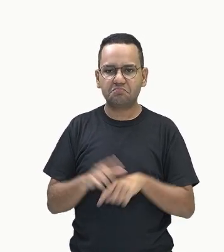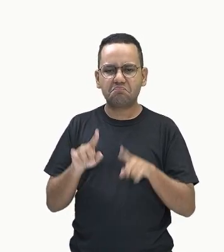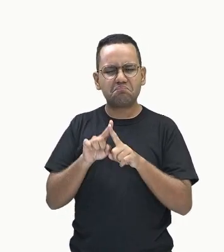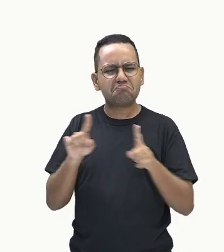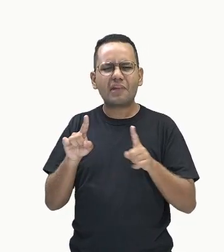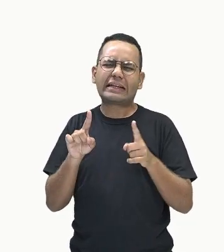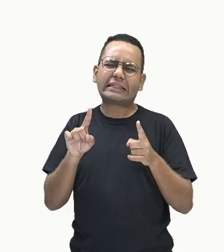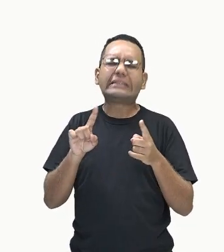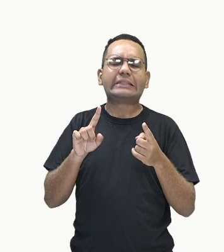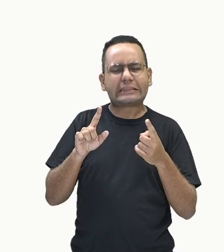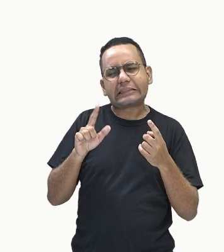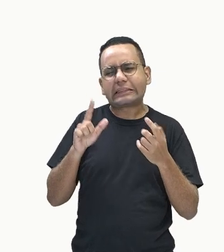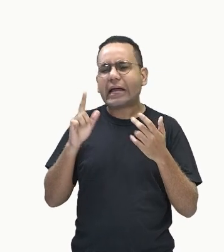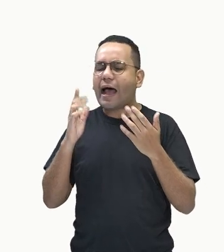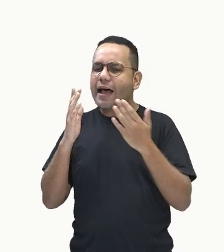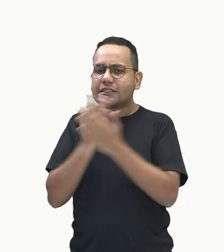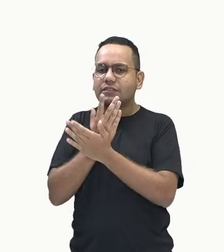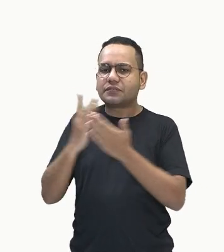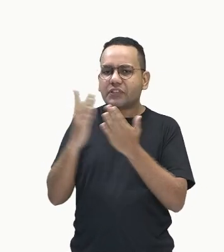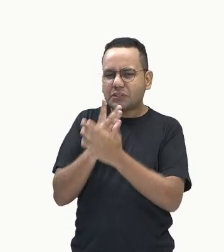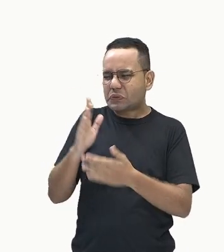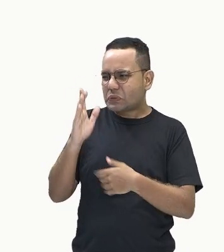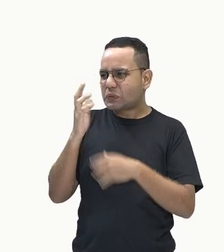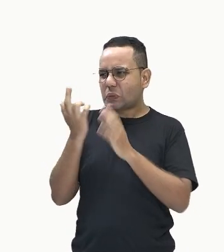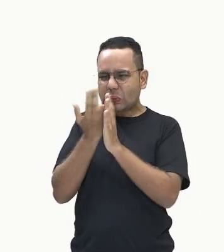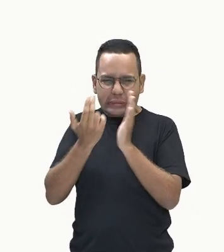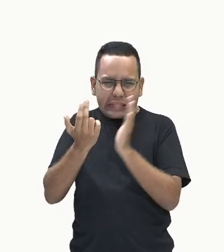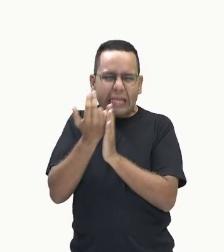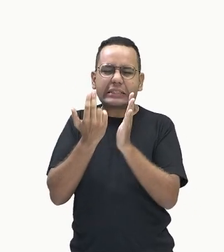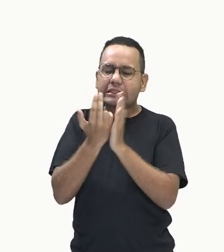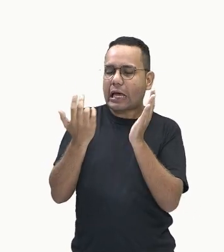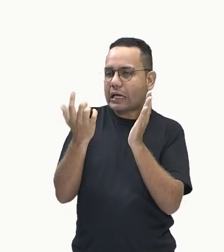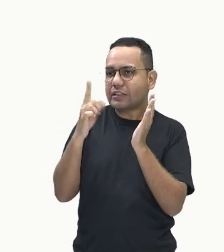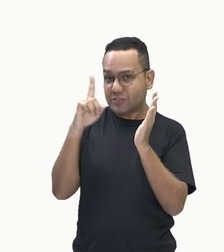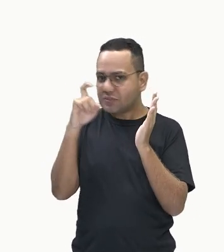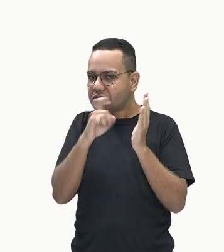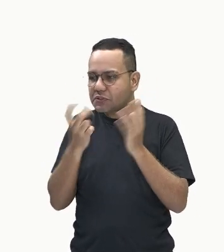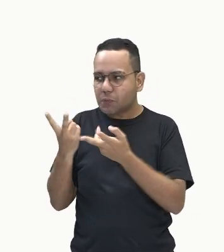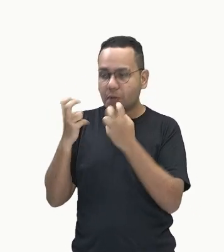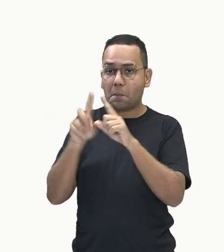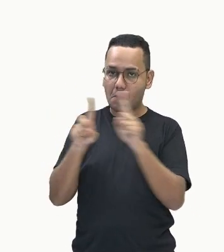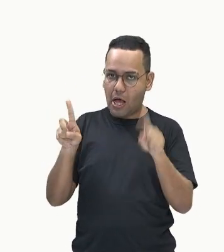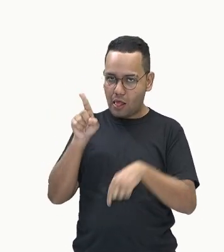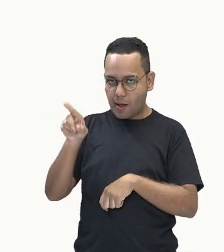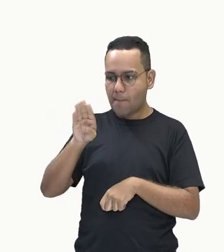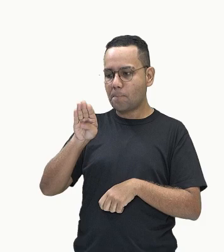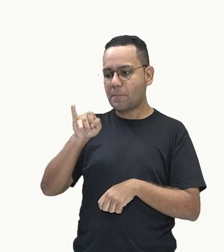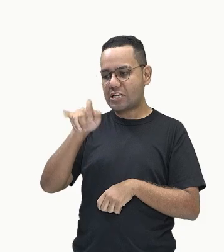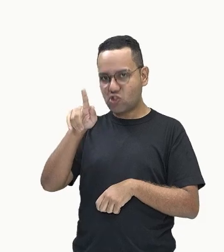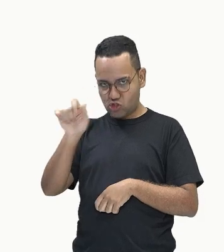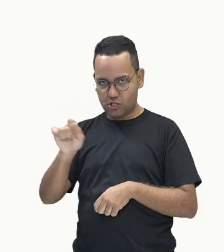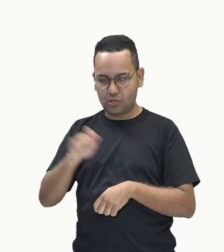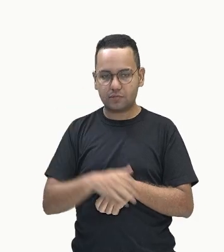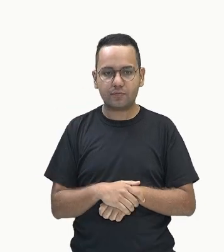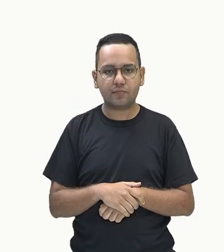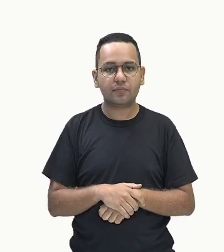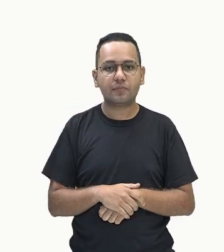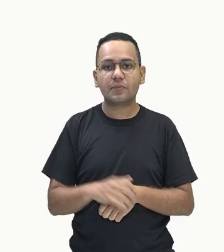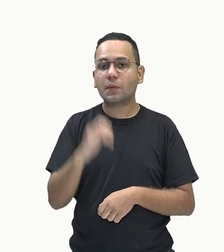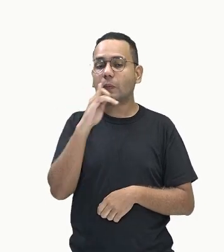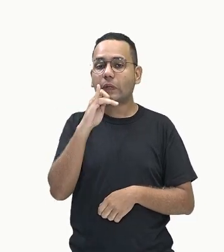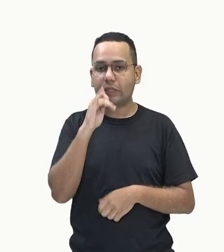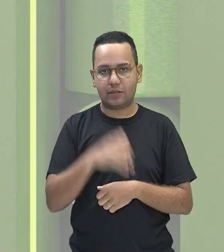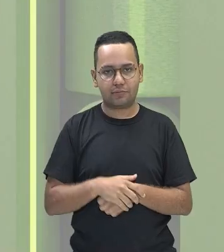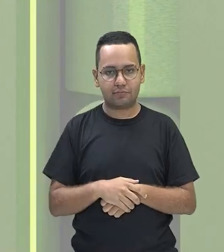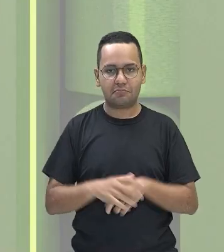se trata, né? Mas isso aí representa uma bexiga. Para você saber como ela é, imagine que você está olhando para uma pessoa de frente,